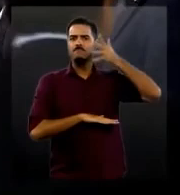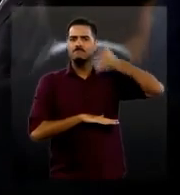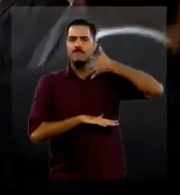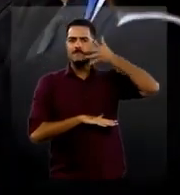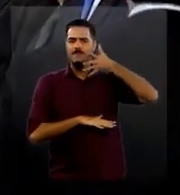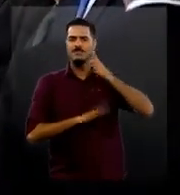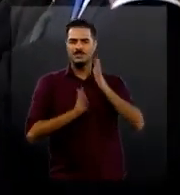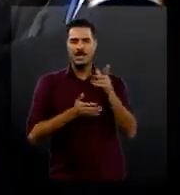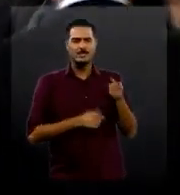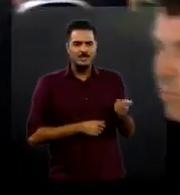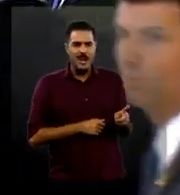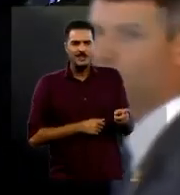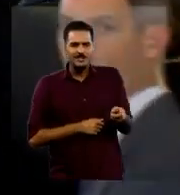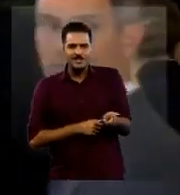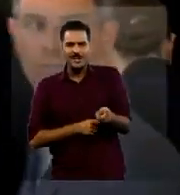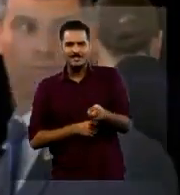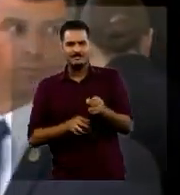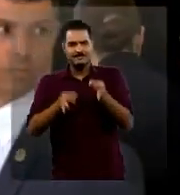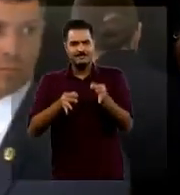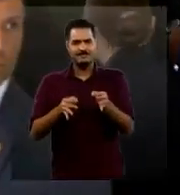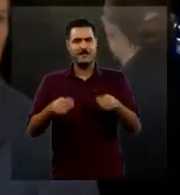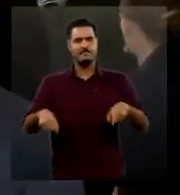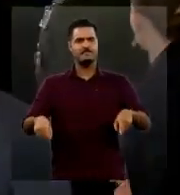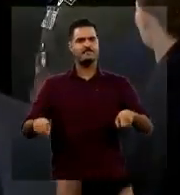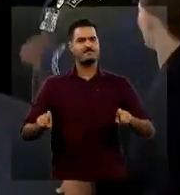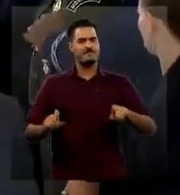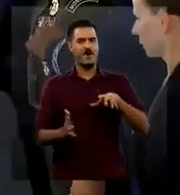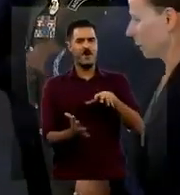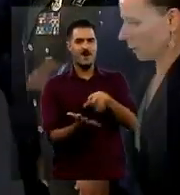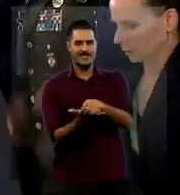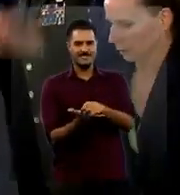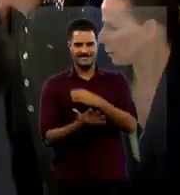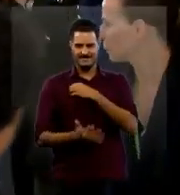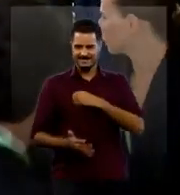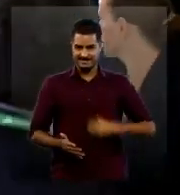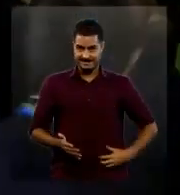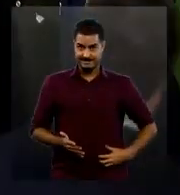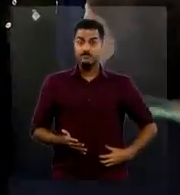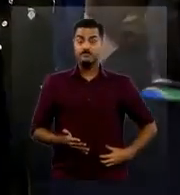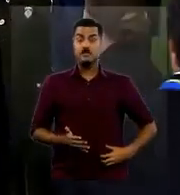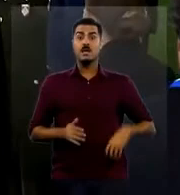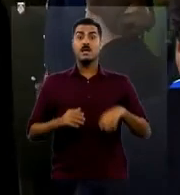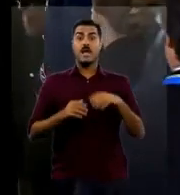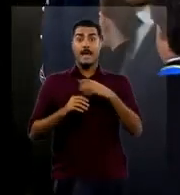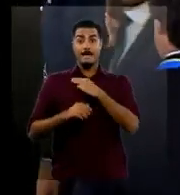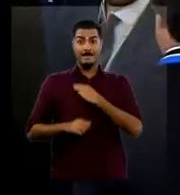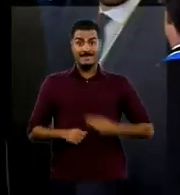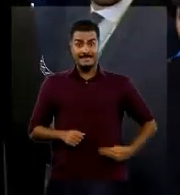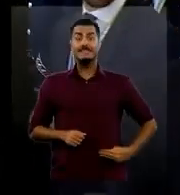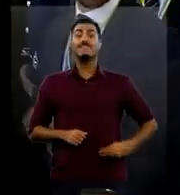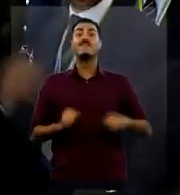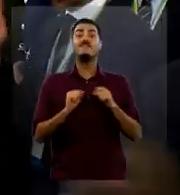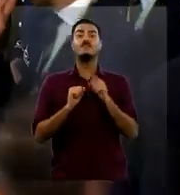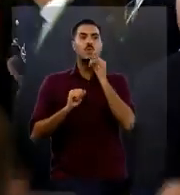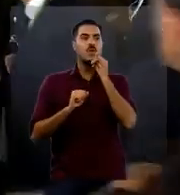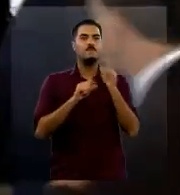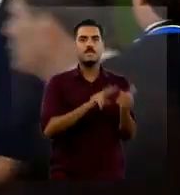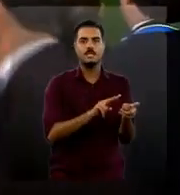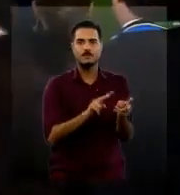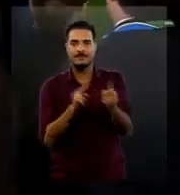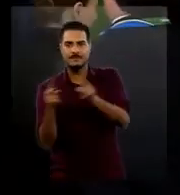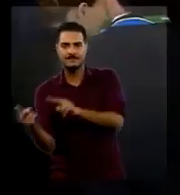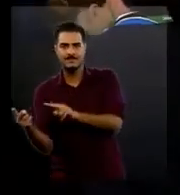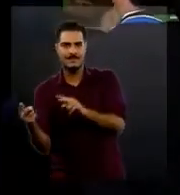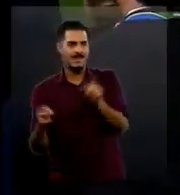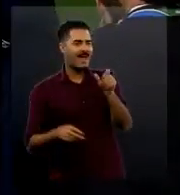rito de posse, houve ali... Lembrando que esses ministros, todos eles vão passar por transmissões de cargo nos próximos dias.